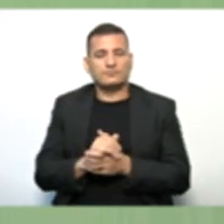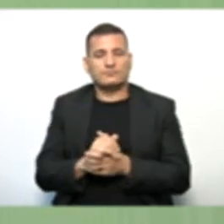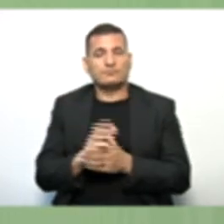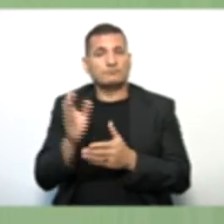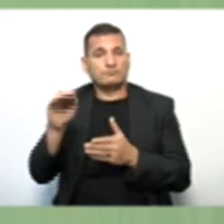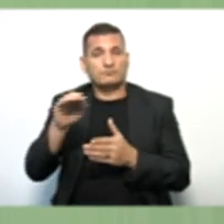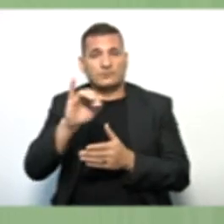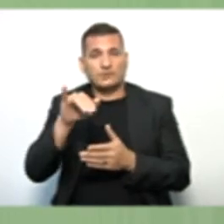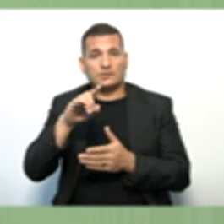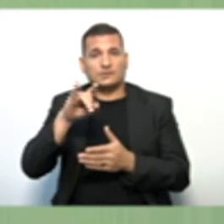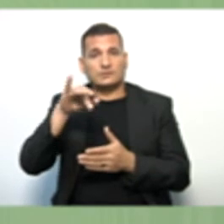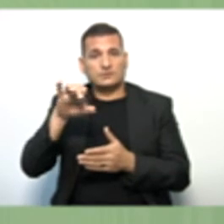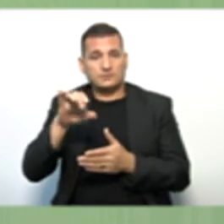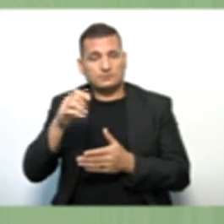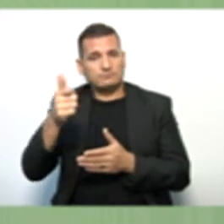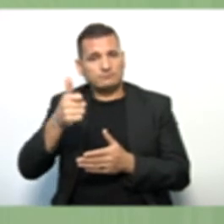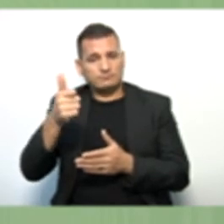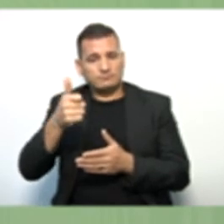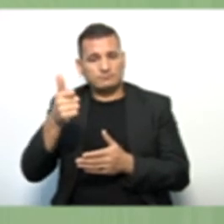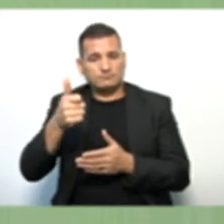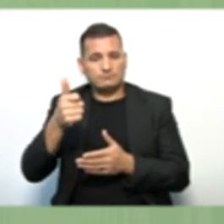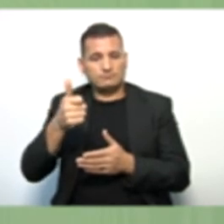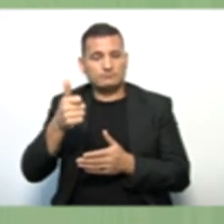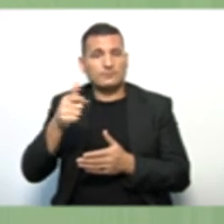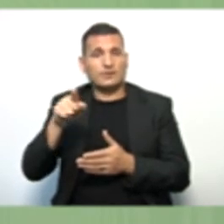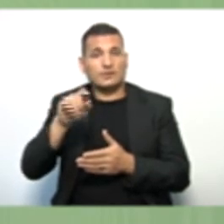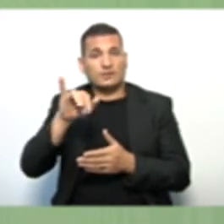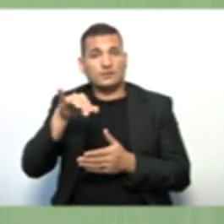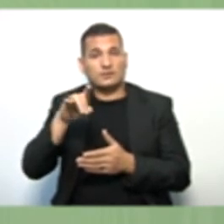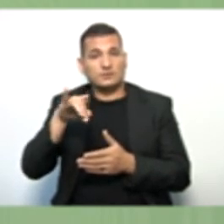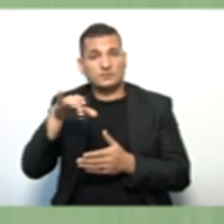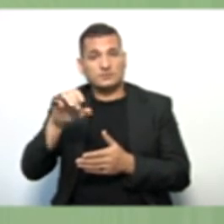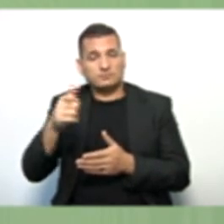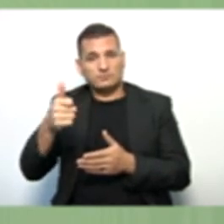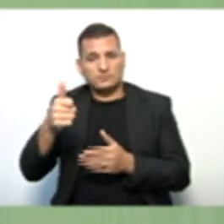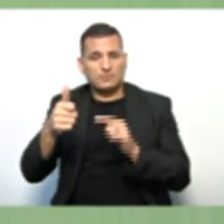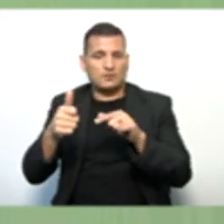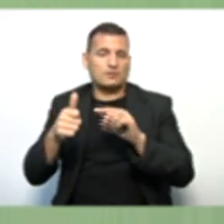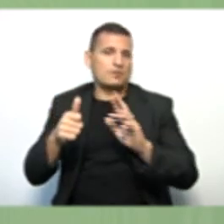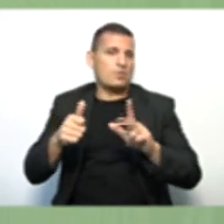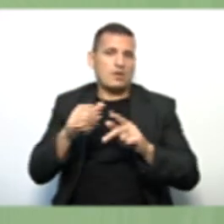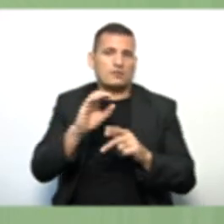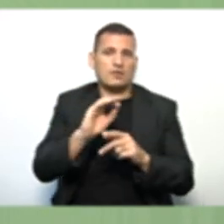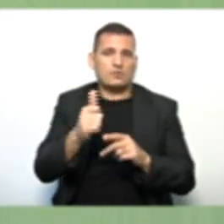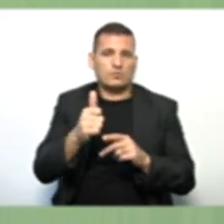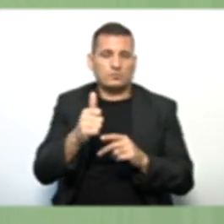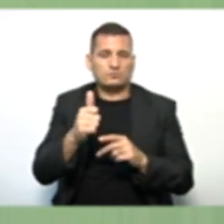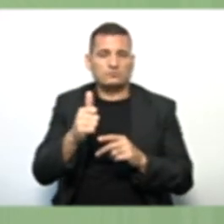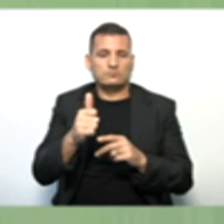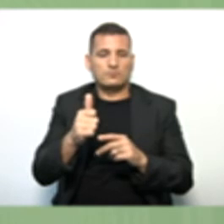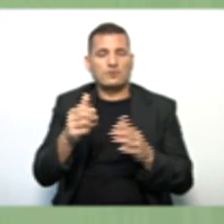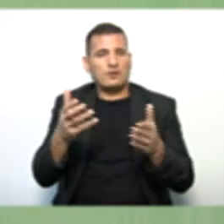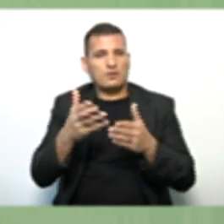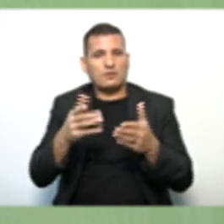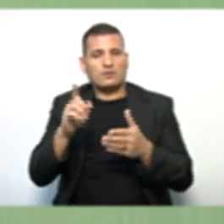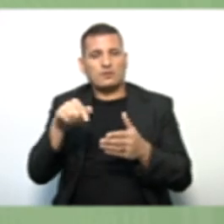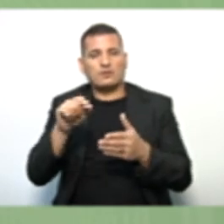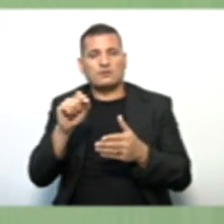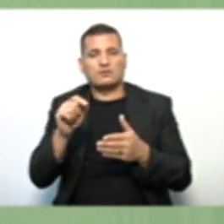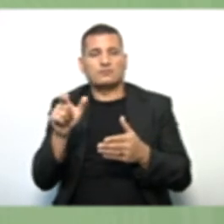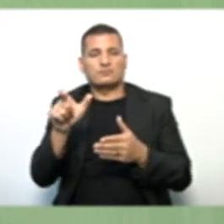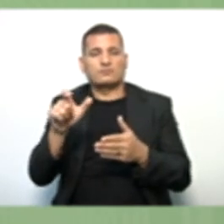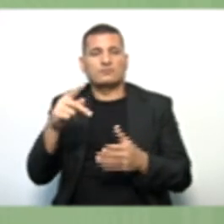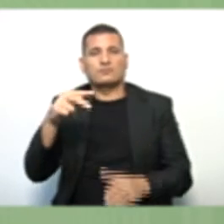meu índice 1 aqui, ó. Eu estou dizendo que esse índice 1 já não é mais esse mesmo aqui, ó, 0, 1, que é Interestelar. Agora ele vai ser isso que eu